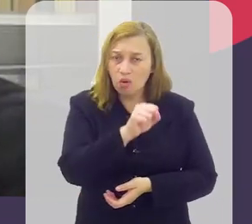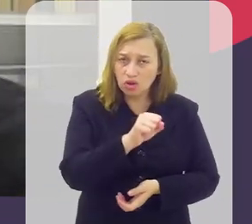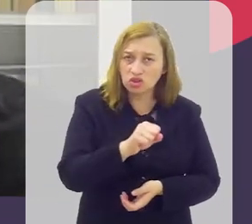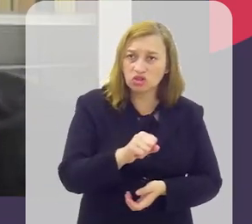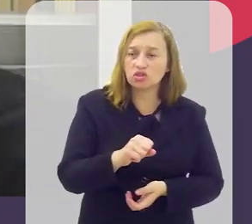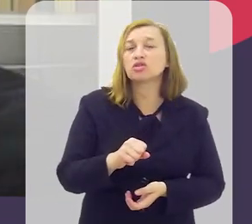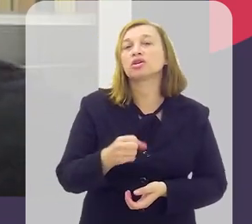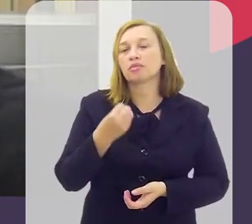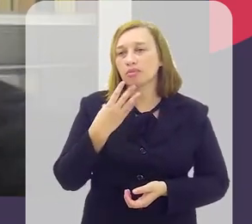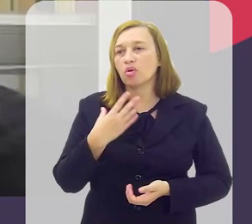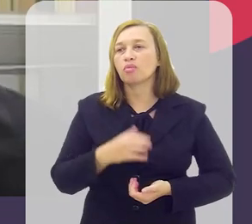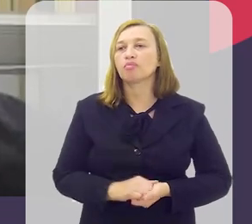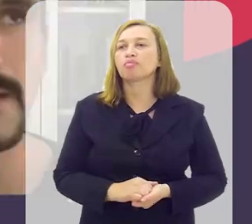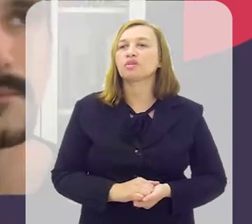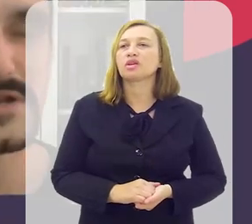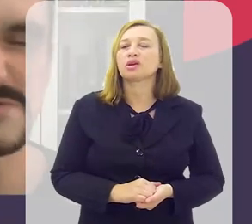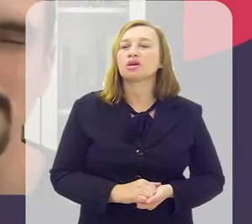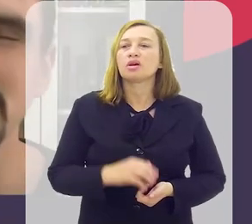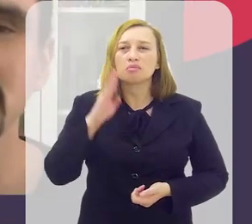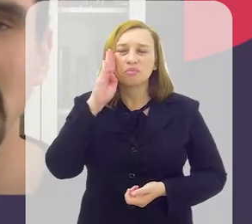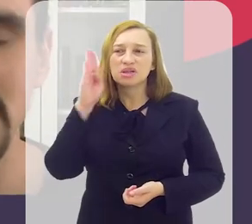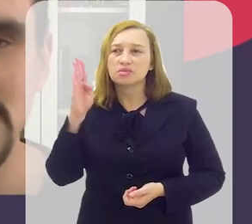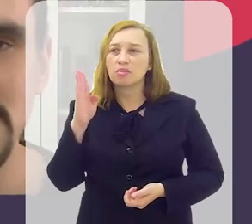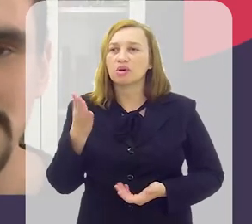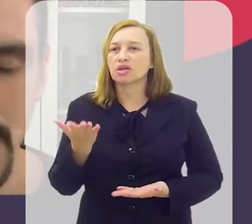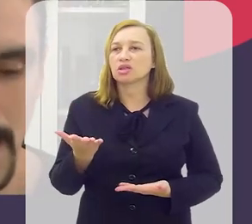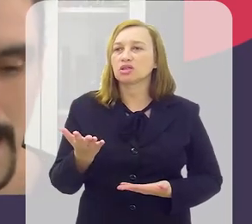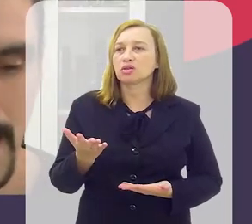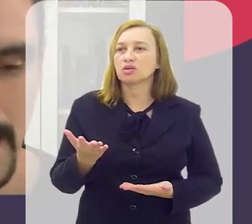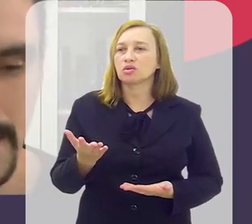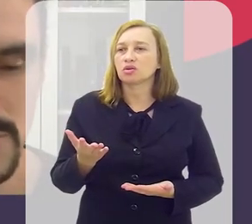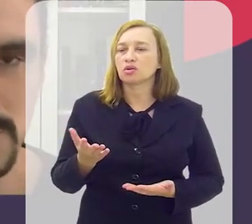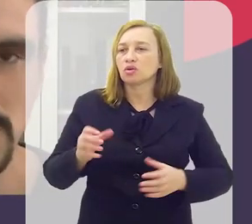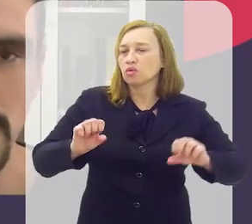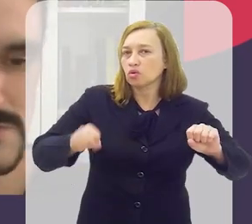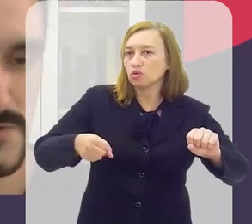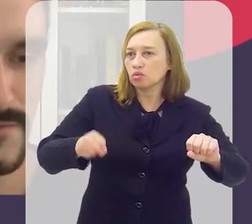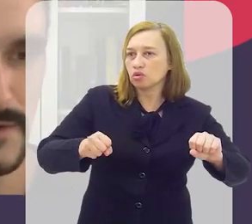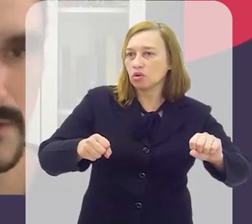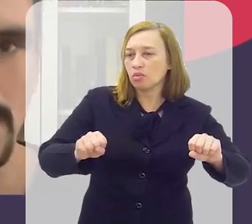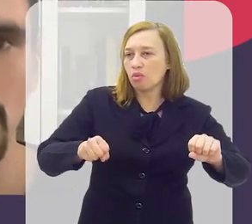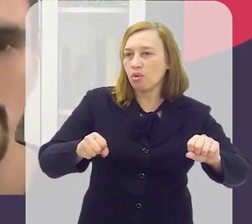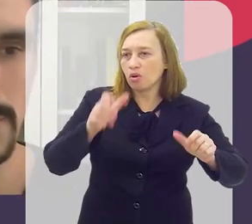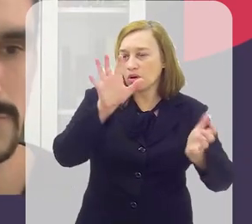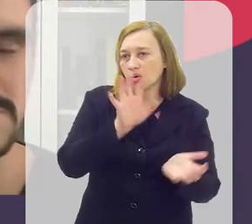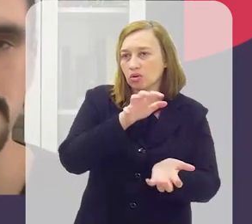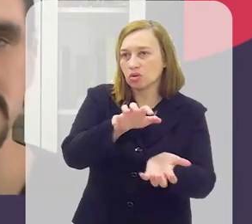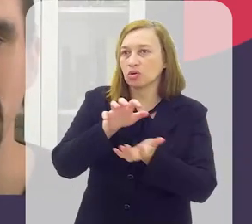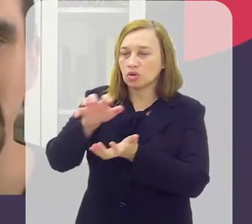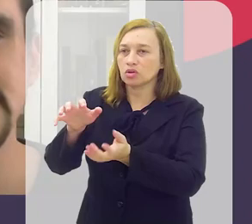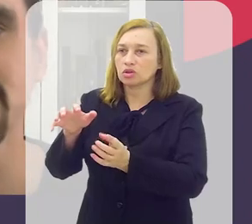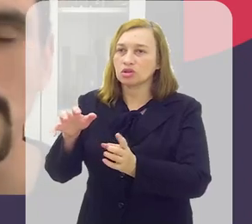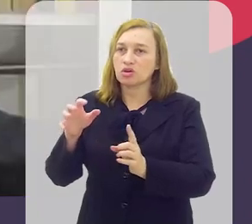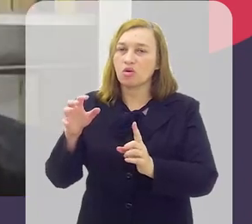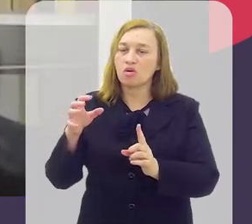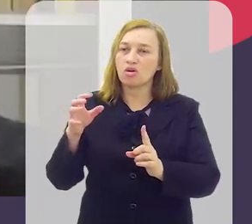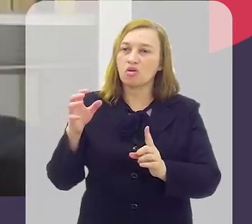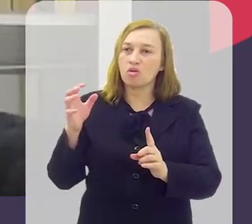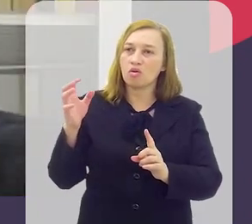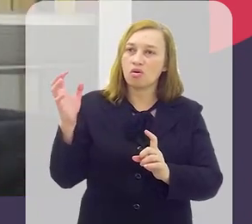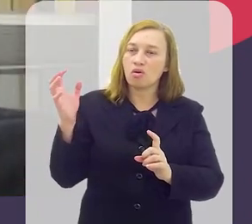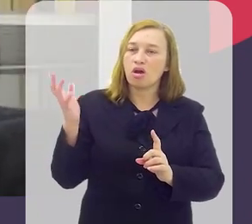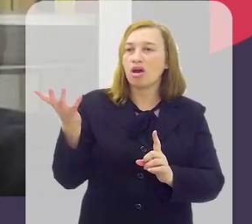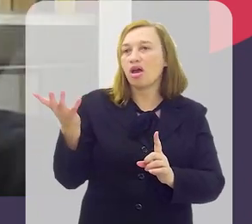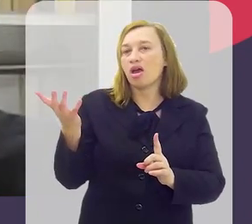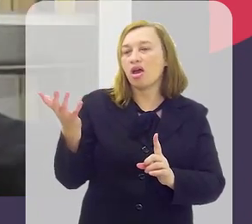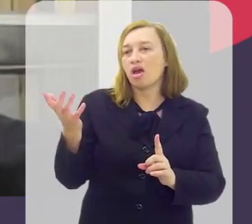muito forte, funciona muito bem, principalmente em casos que os motoboys sofrem algum tipo de ameaça, violência,